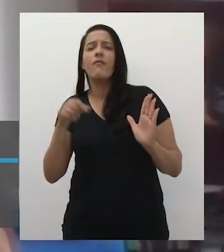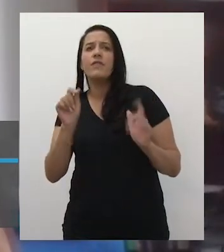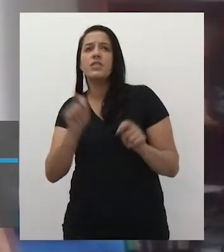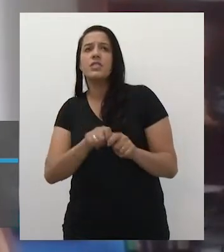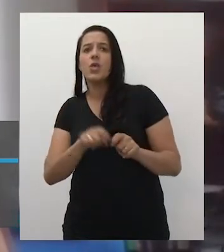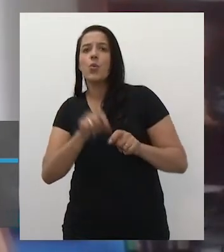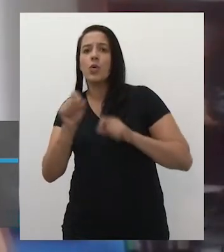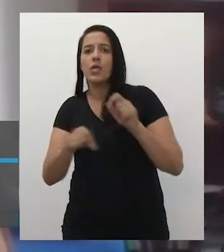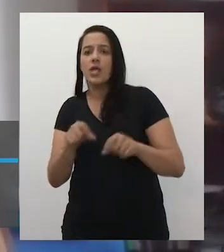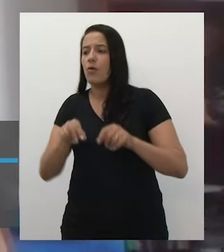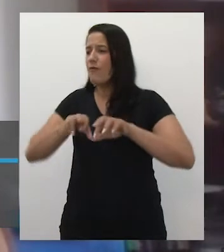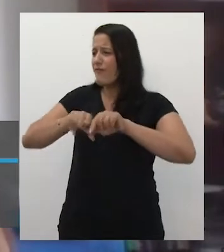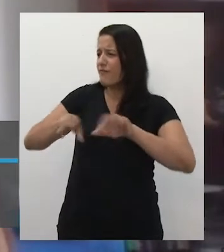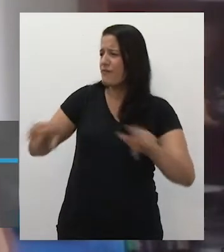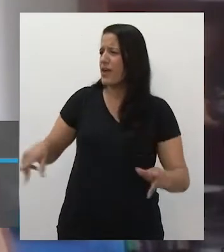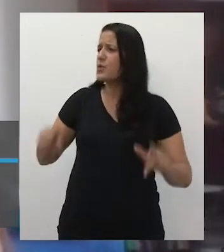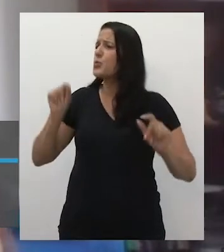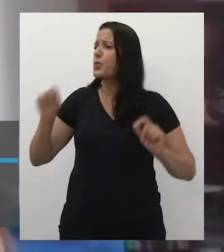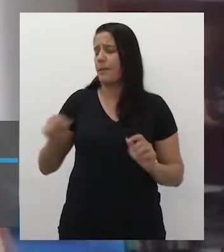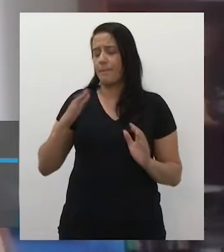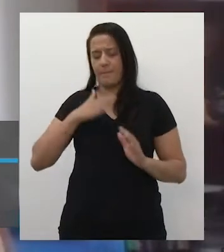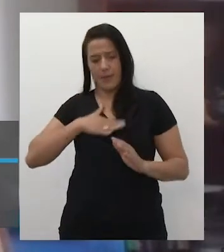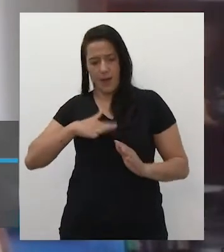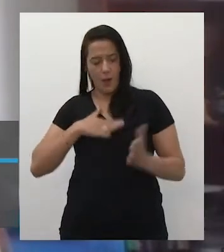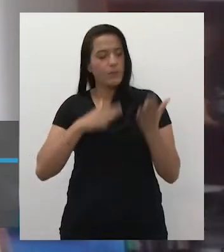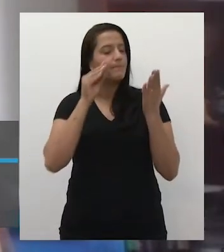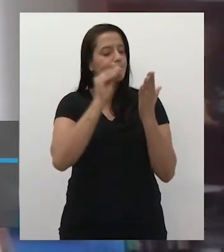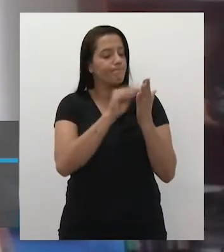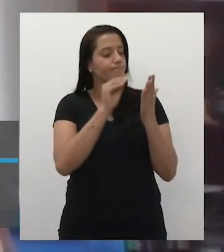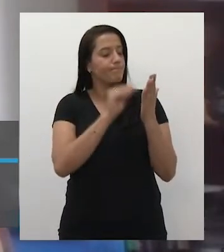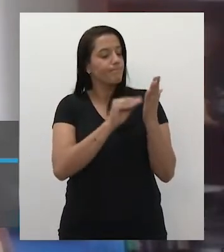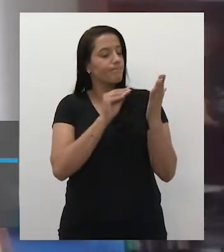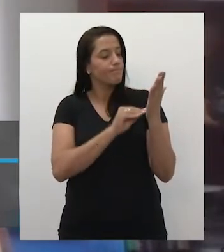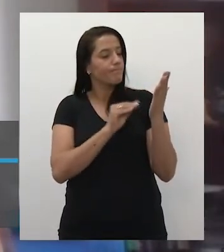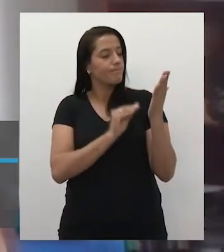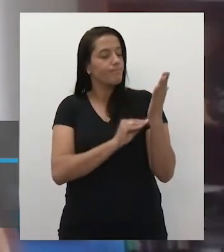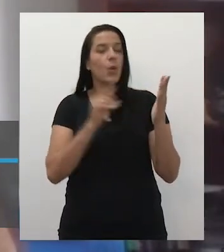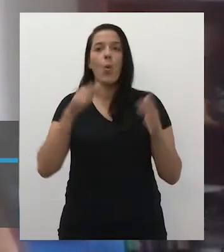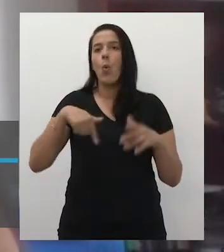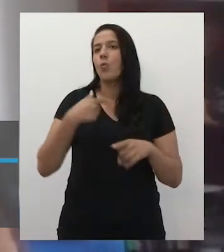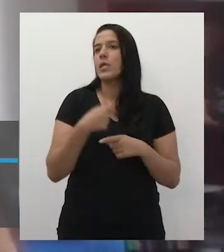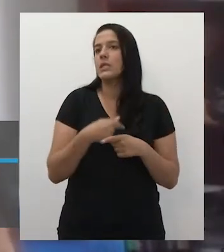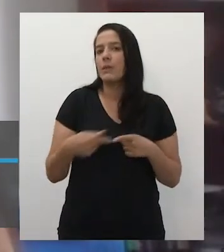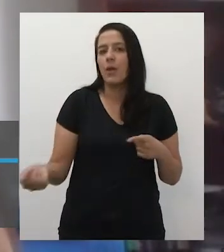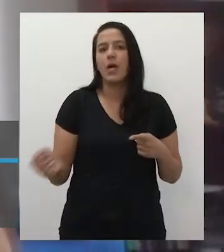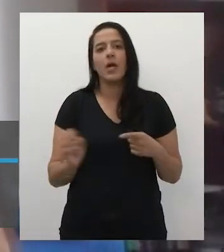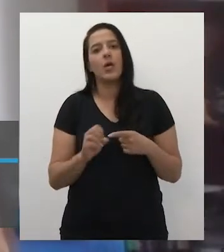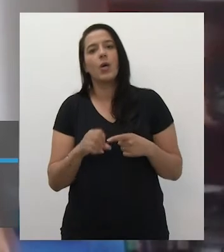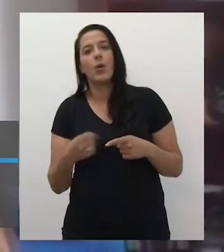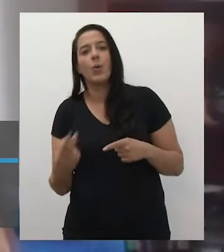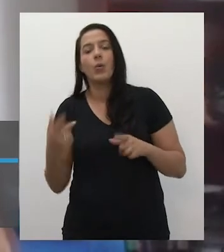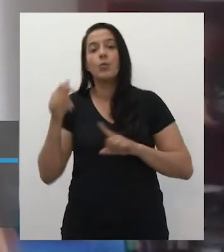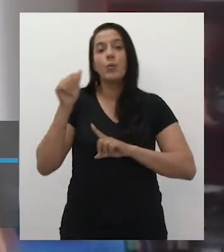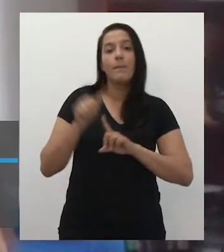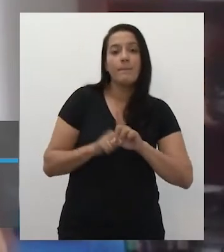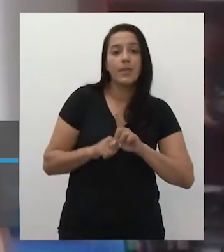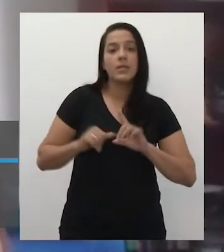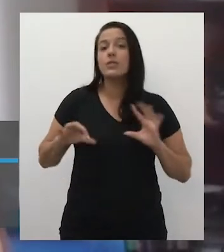uma reavaliação do processo. Né? A gente sabe, existe uma dica que é muito básica, que é